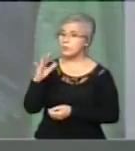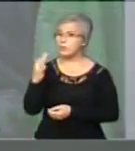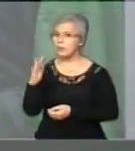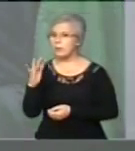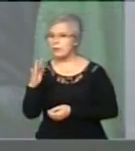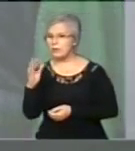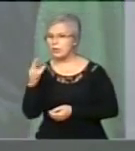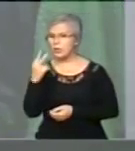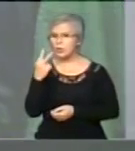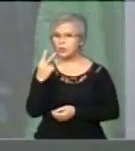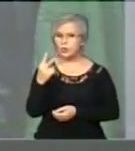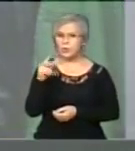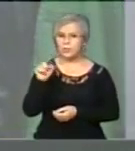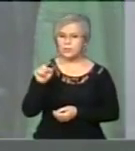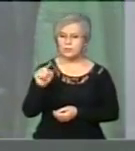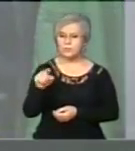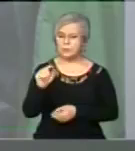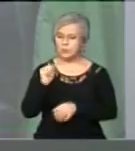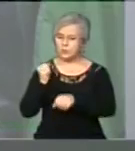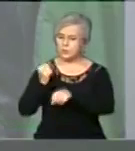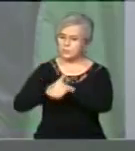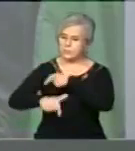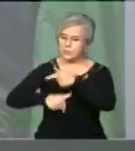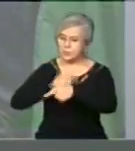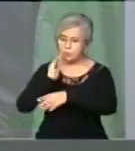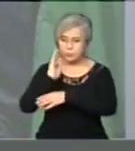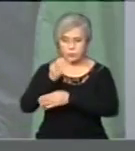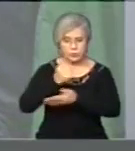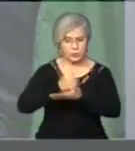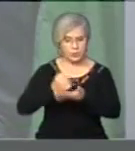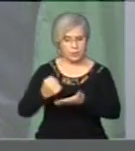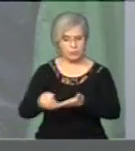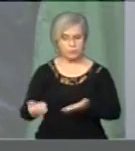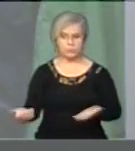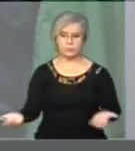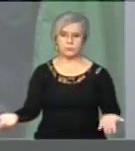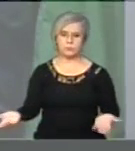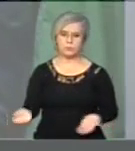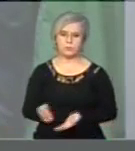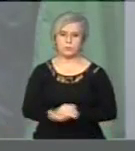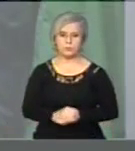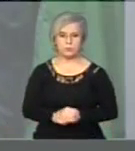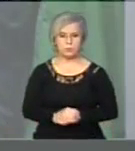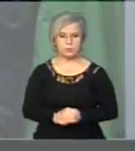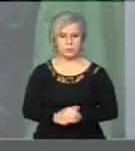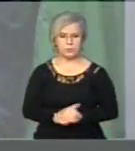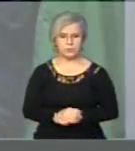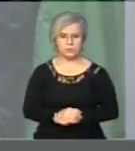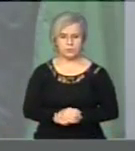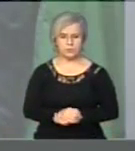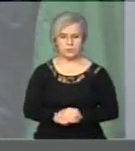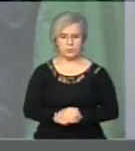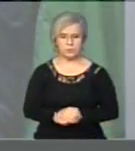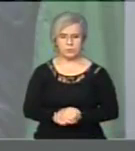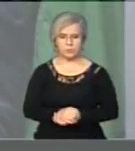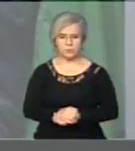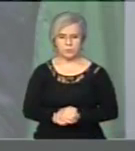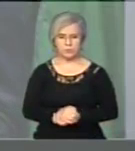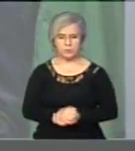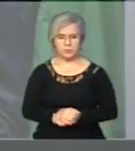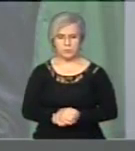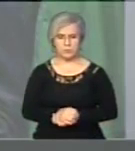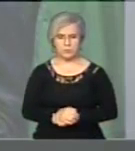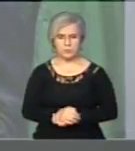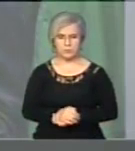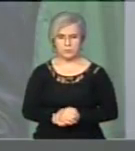de 2 mil empregos diretos. Empregos, senhor presidente, provavelmente colocaram o meu tempo equivocado, são 9 minutos, e se eu não me